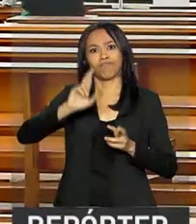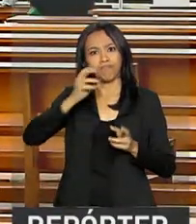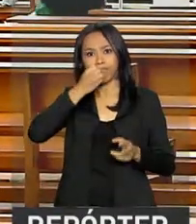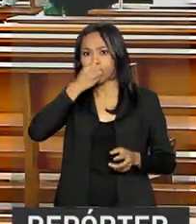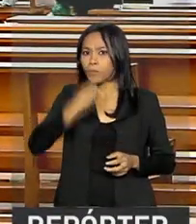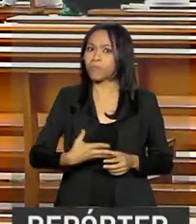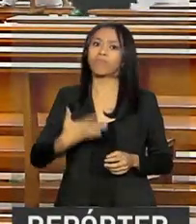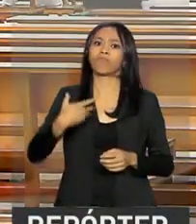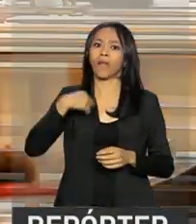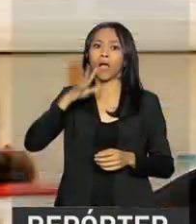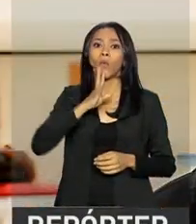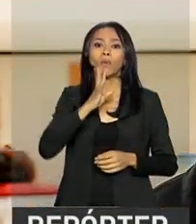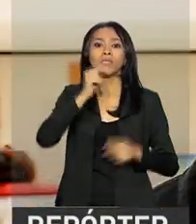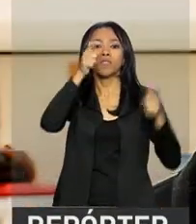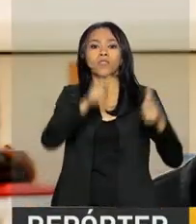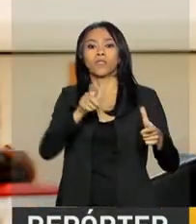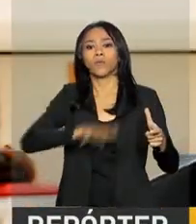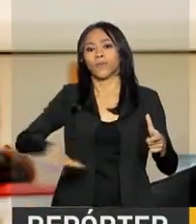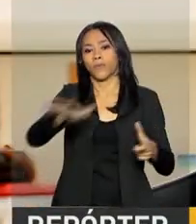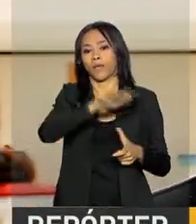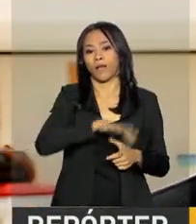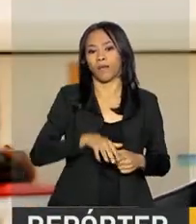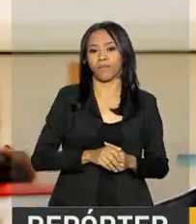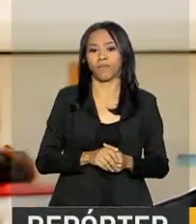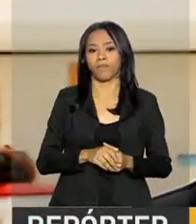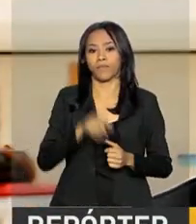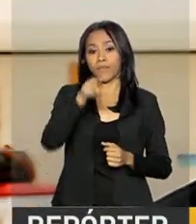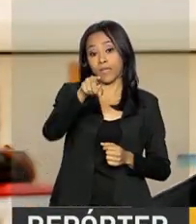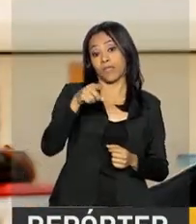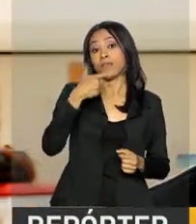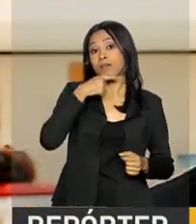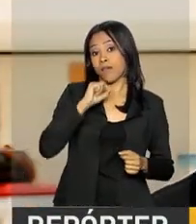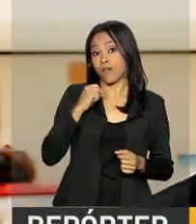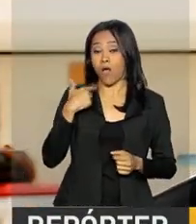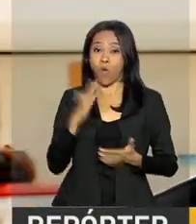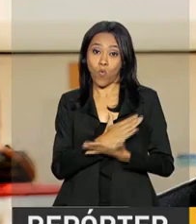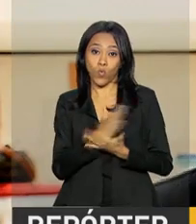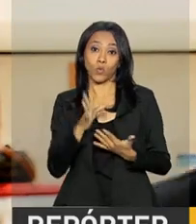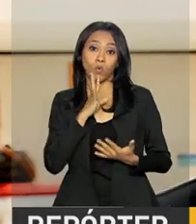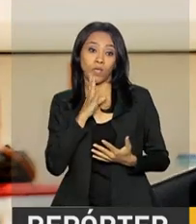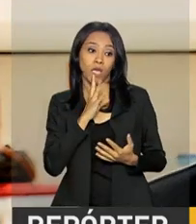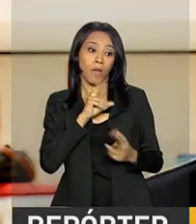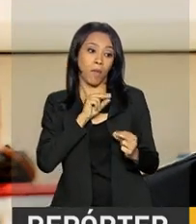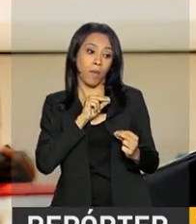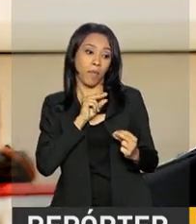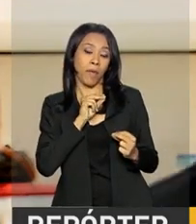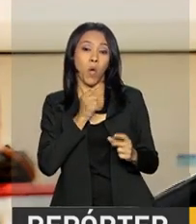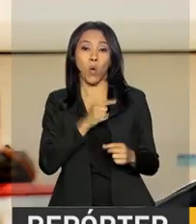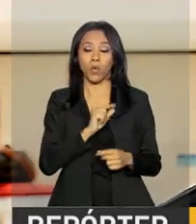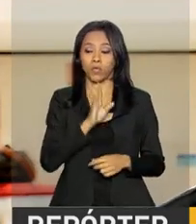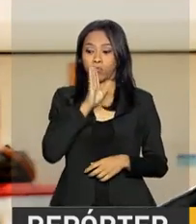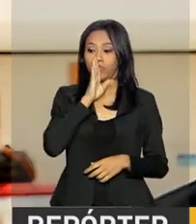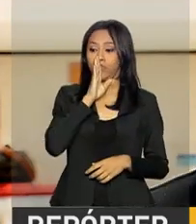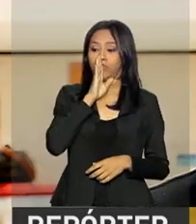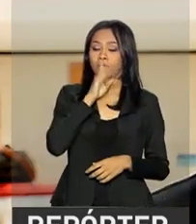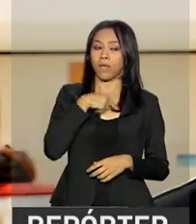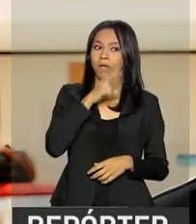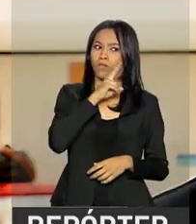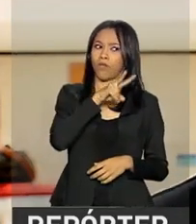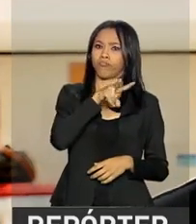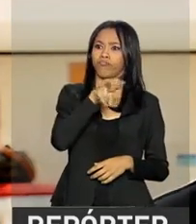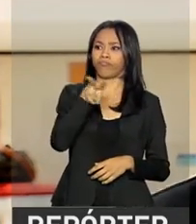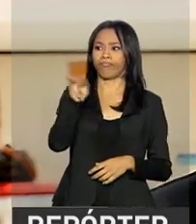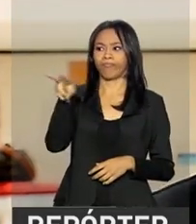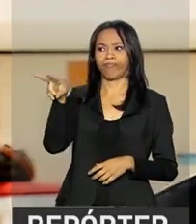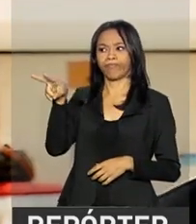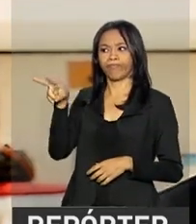de conhecer um lugar. Quem é turista tem muitos que são mais descolados, né? Consegue conversar e tal. E tem um turista que gosta de ver, mas ele é